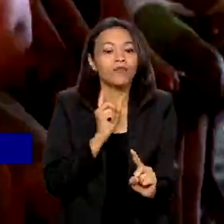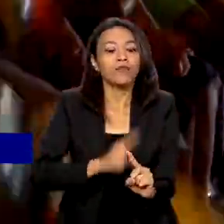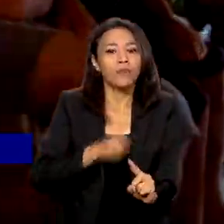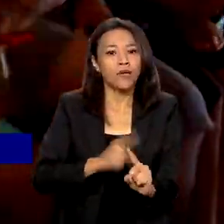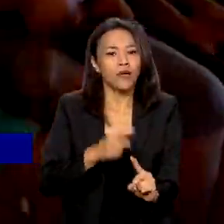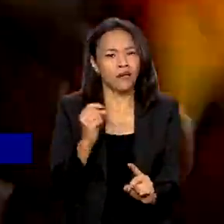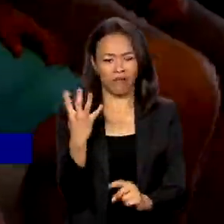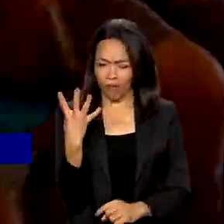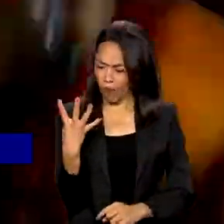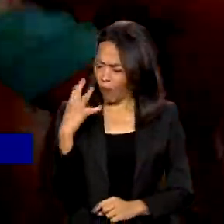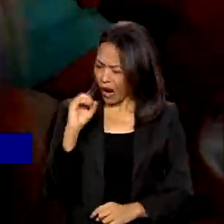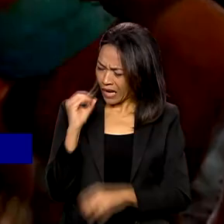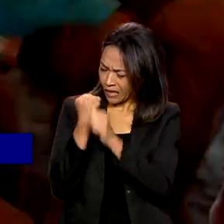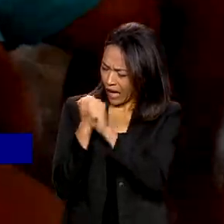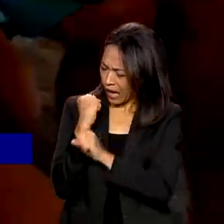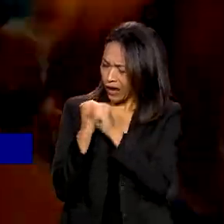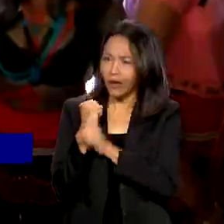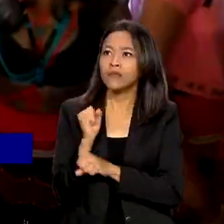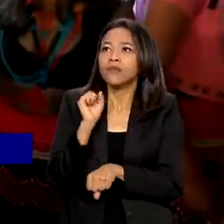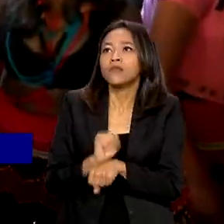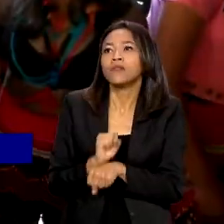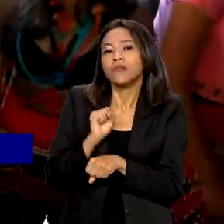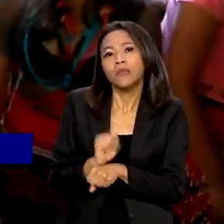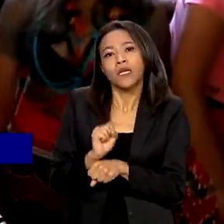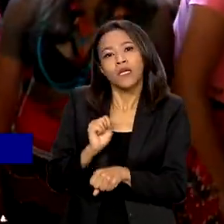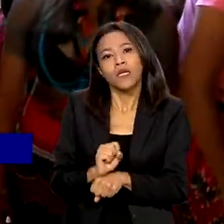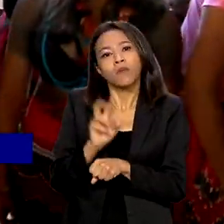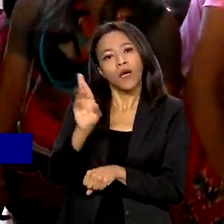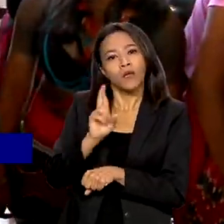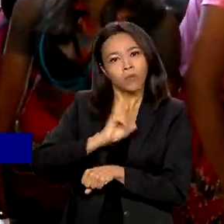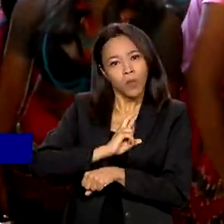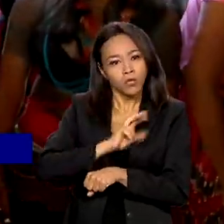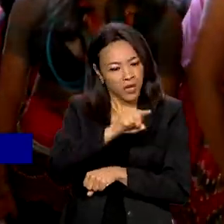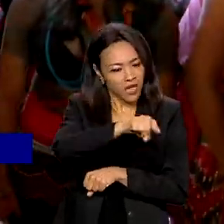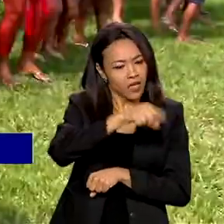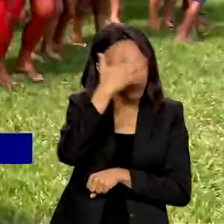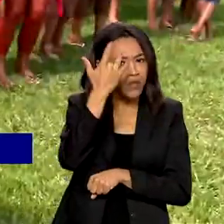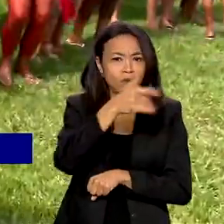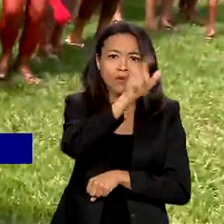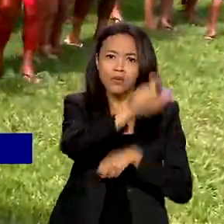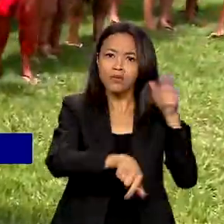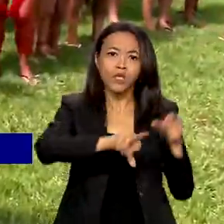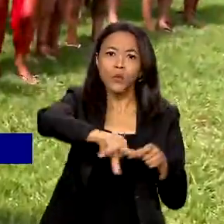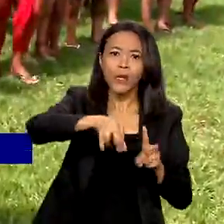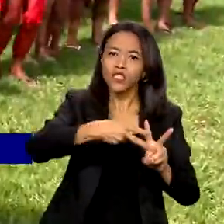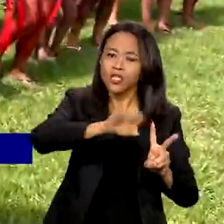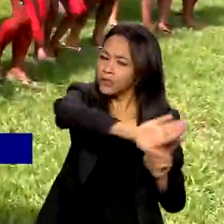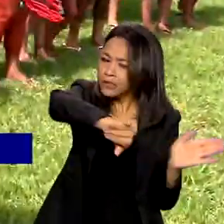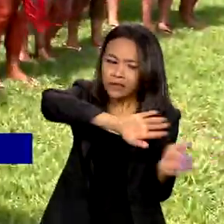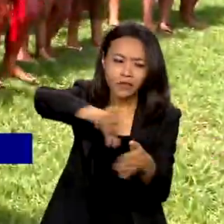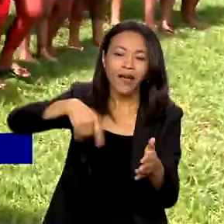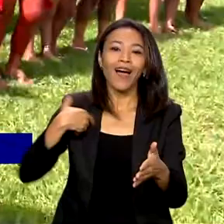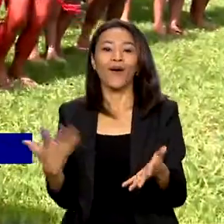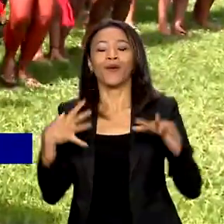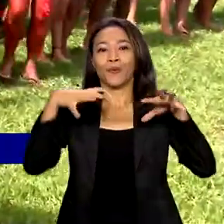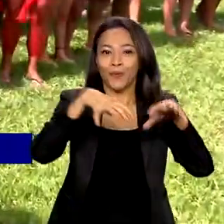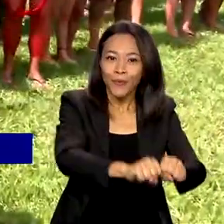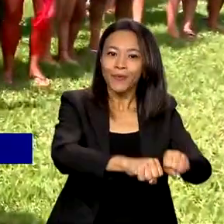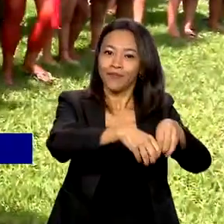de 40 anos aguardando a saída de invasores do território, finalmente eles têm a casa de volta.